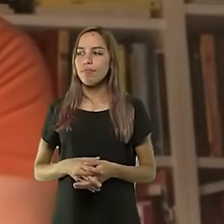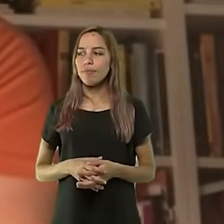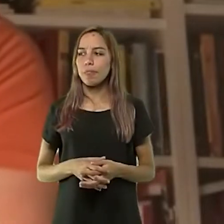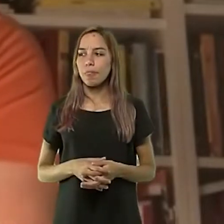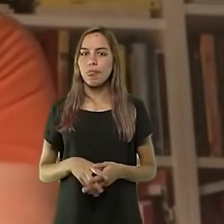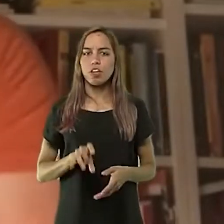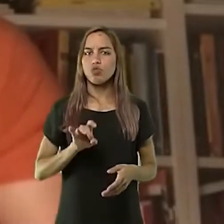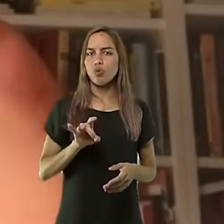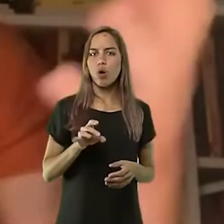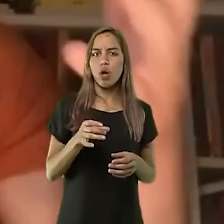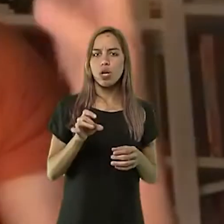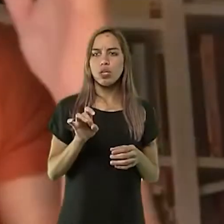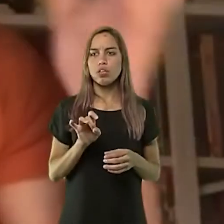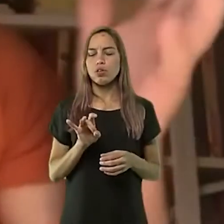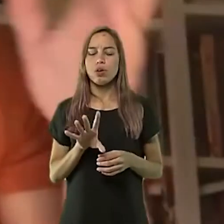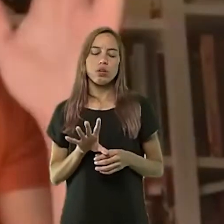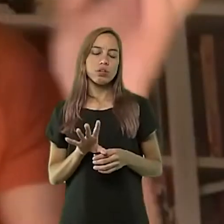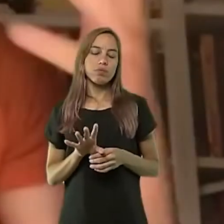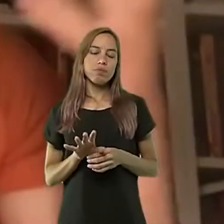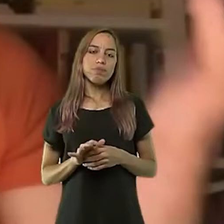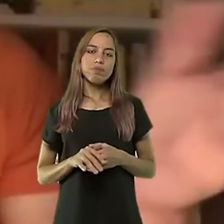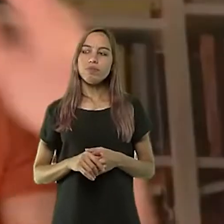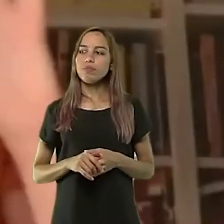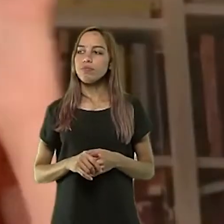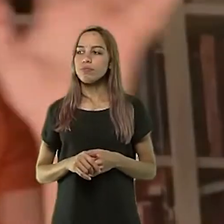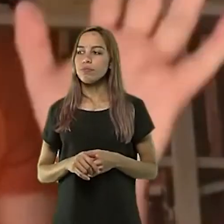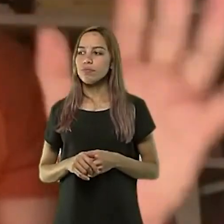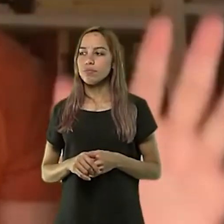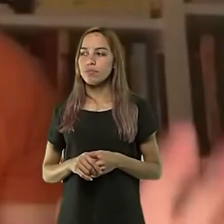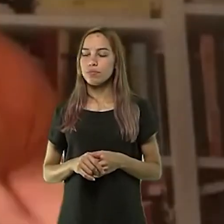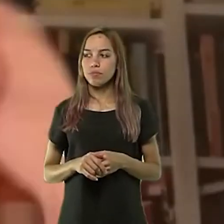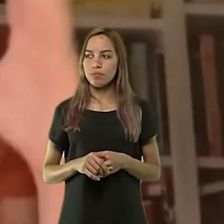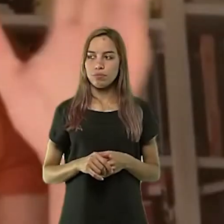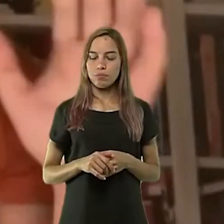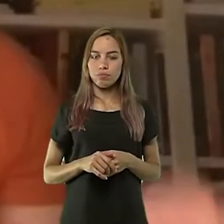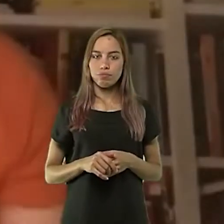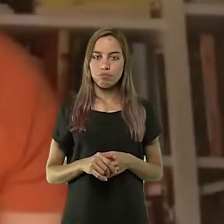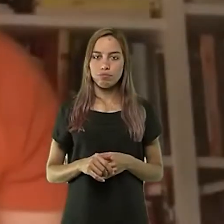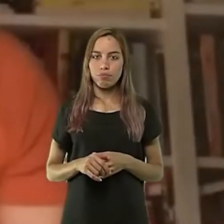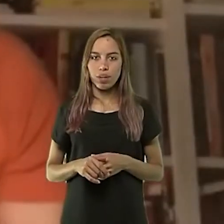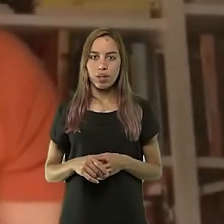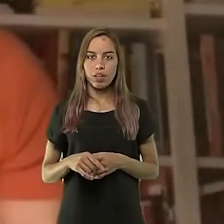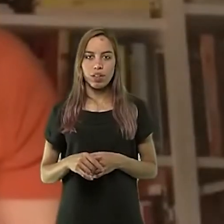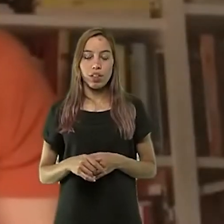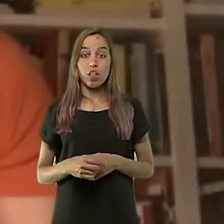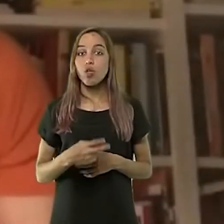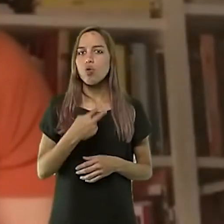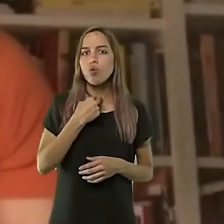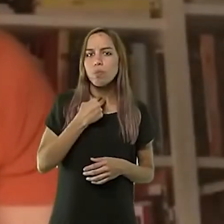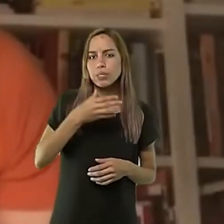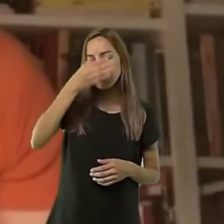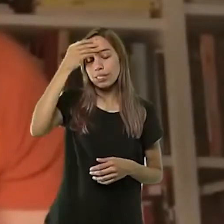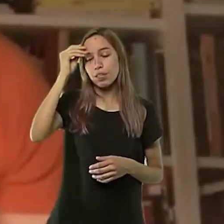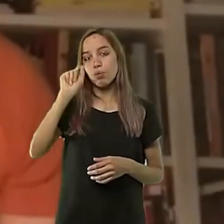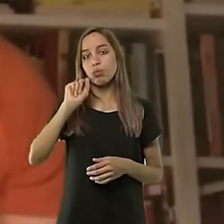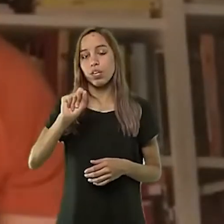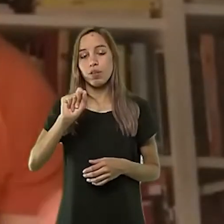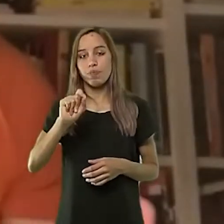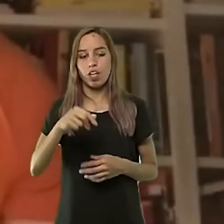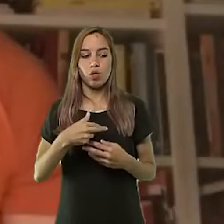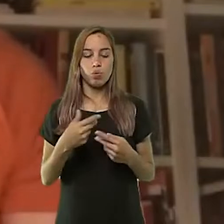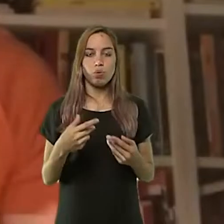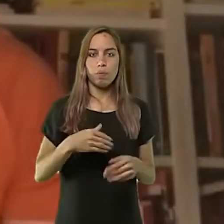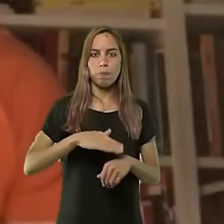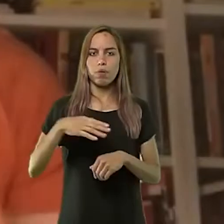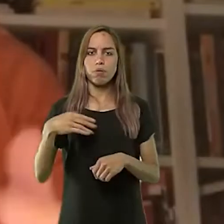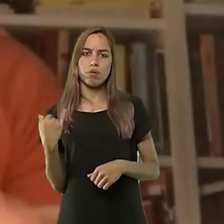ter muito dinheiro. E convém não esquecer, é uma coisa básica, mas convém não esquecer que as coisas mais importantes da nossa vida continuam